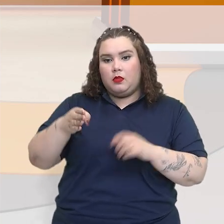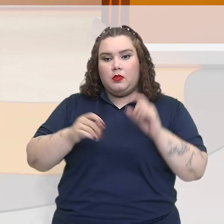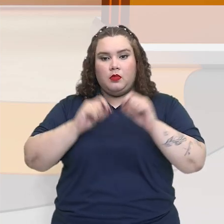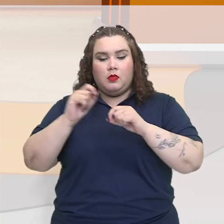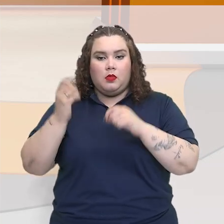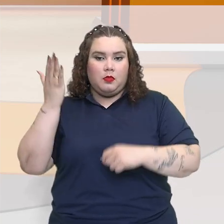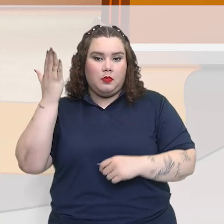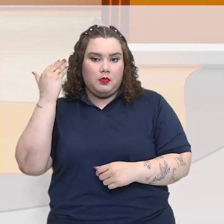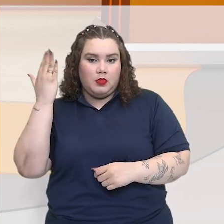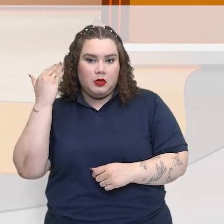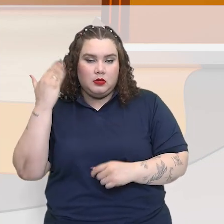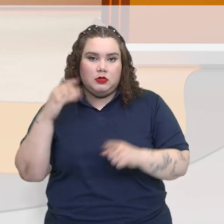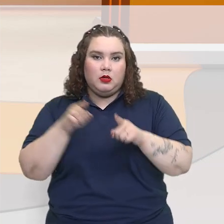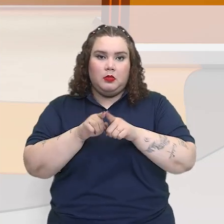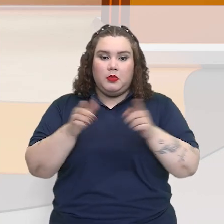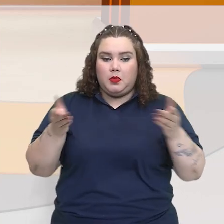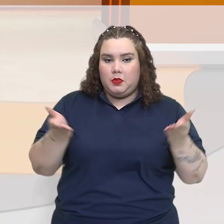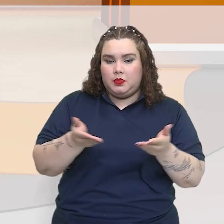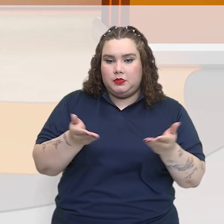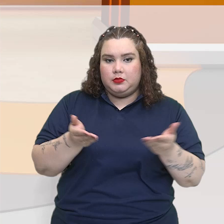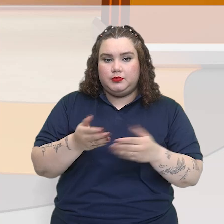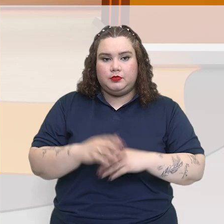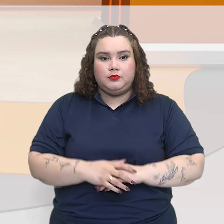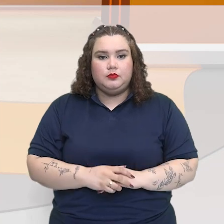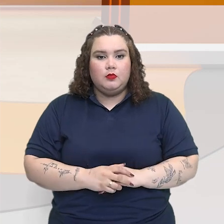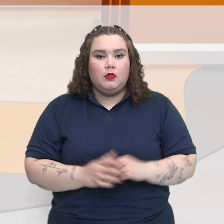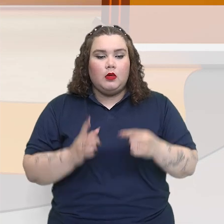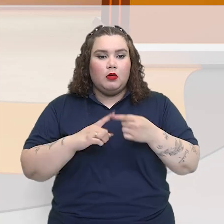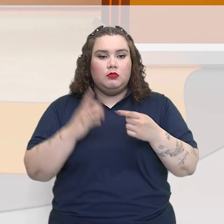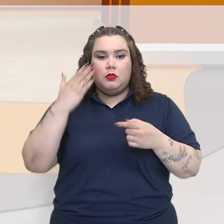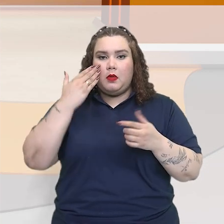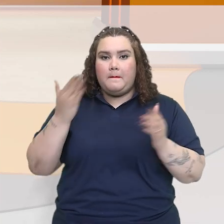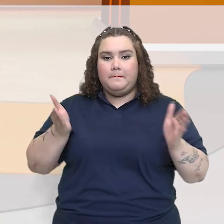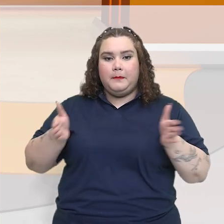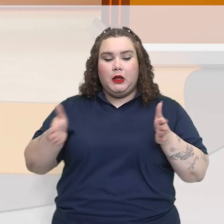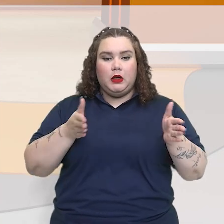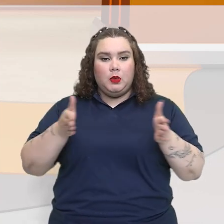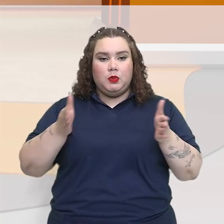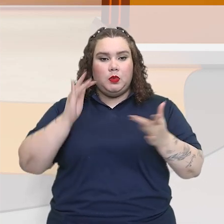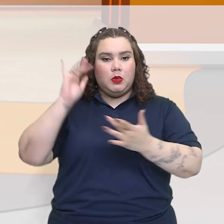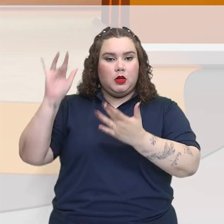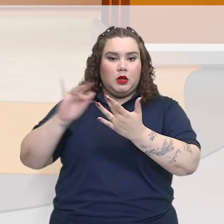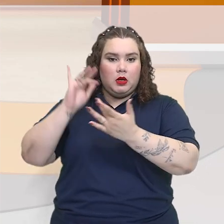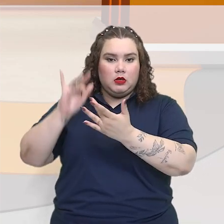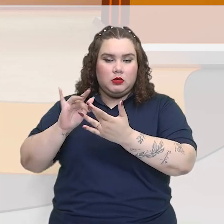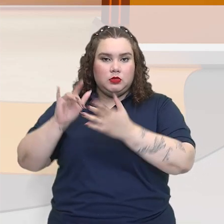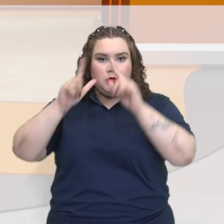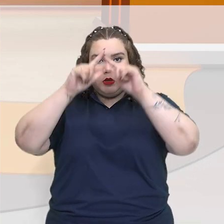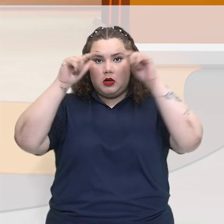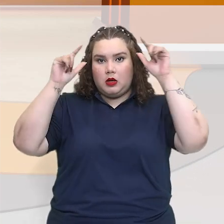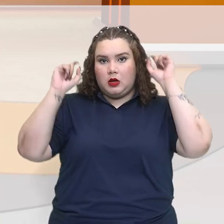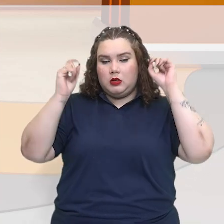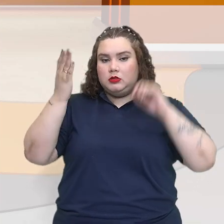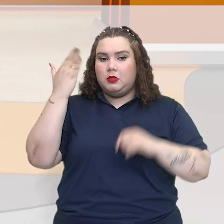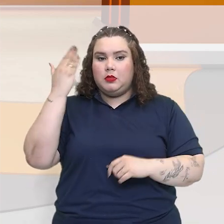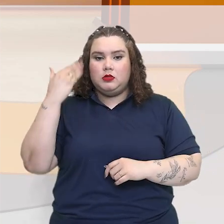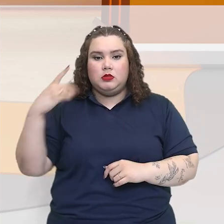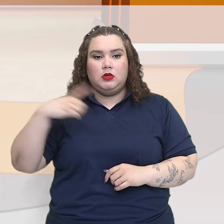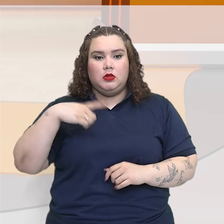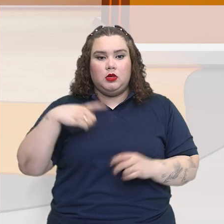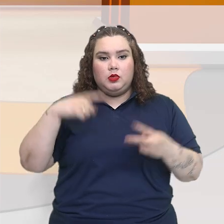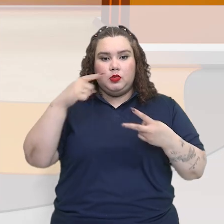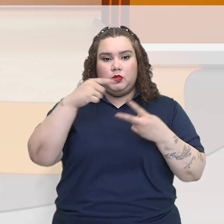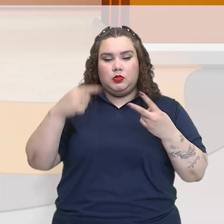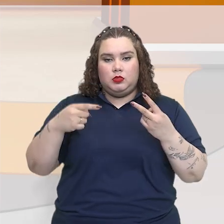o passado e o presente. Vamos ao período clássico, né? O período clássico da Grécia Antiga, ele abrange